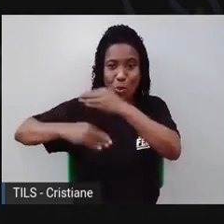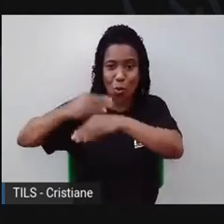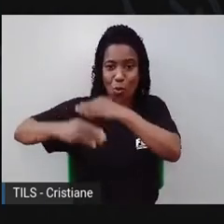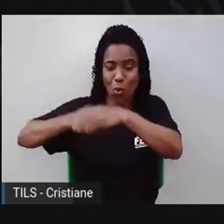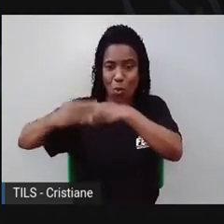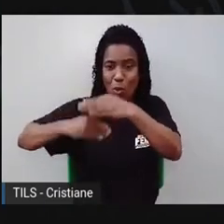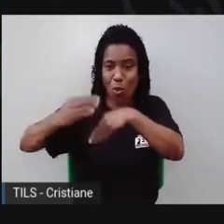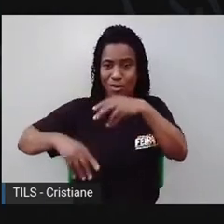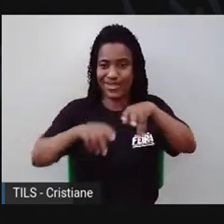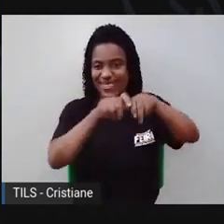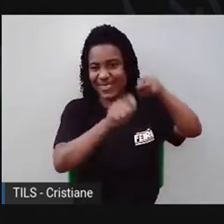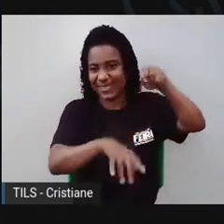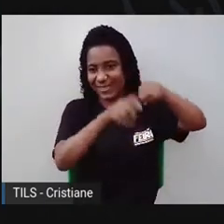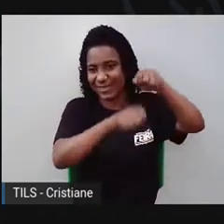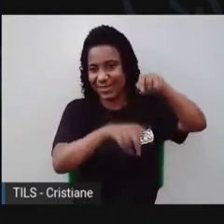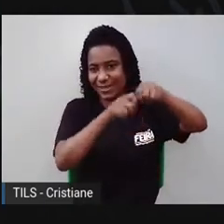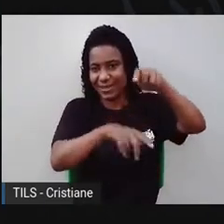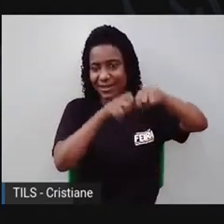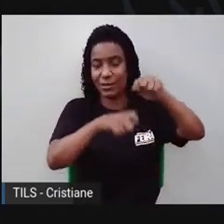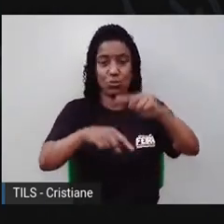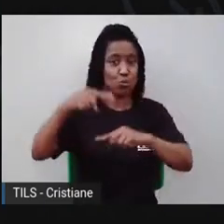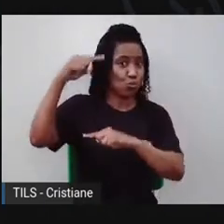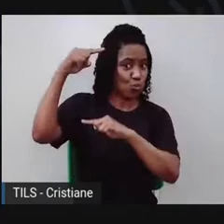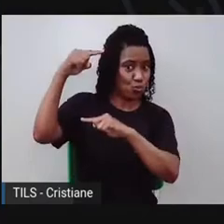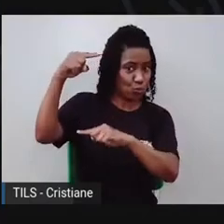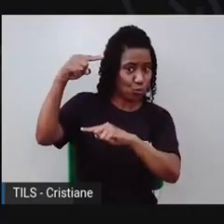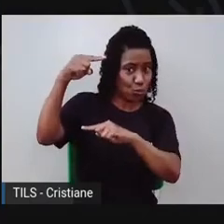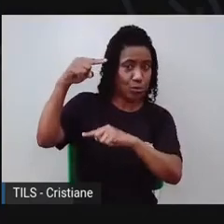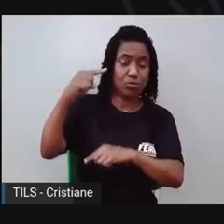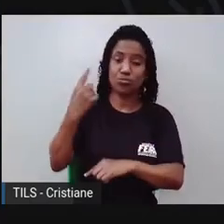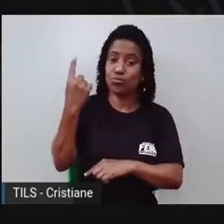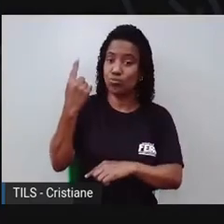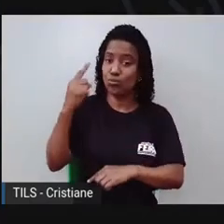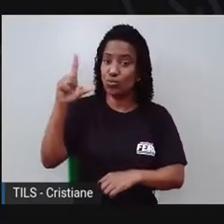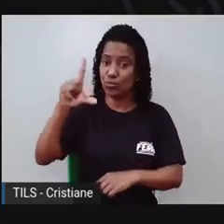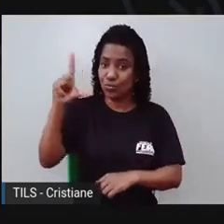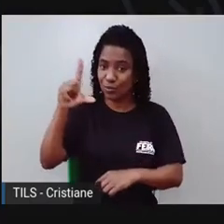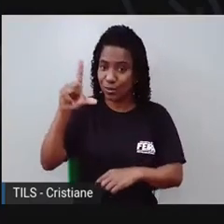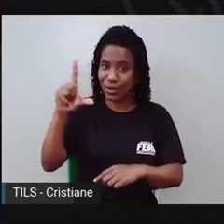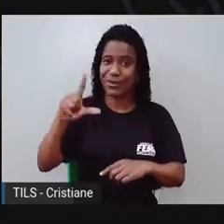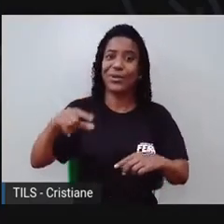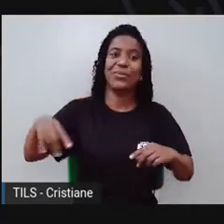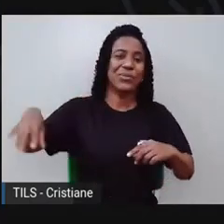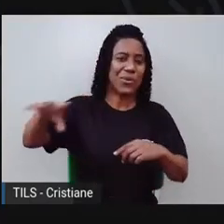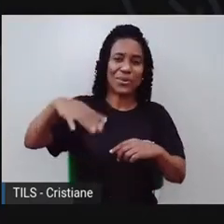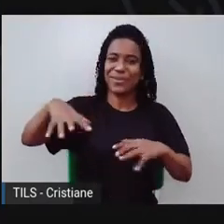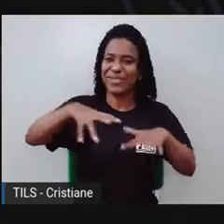e 1 litro de cola. Aí todo mundo mete a mão na bacia.